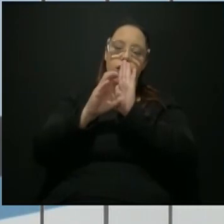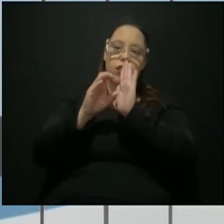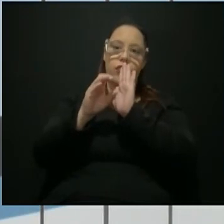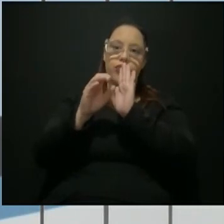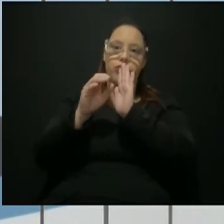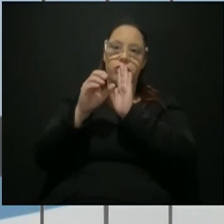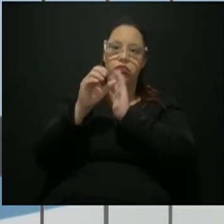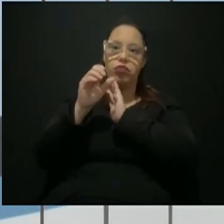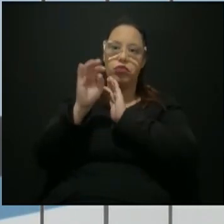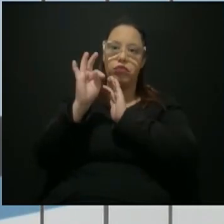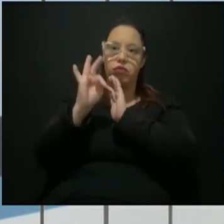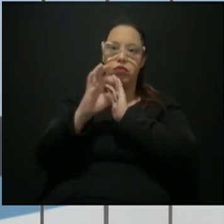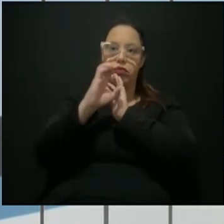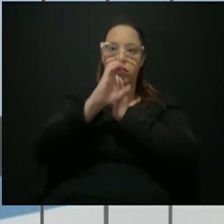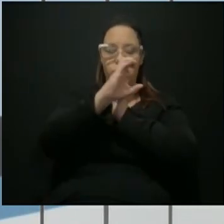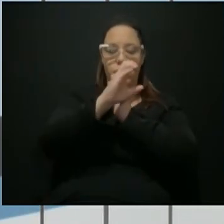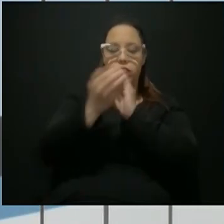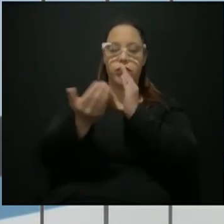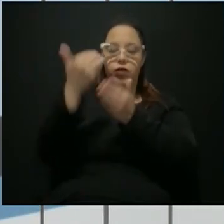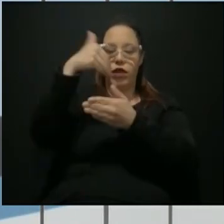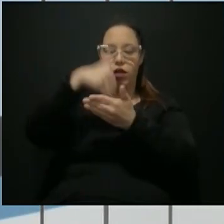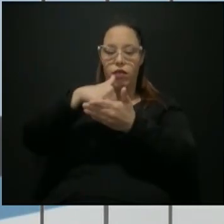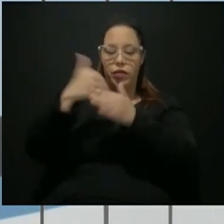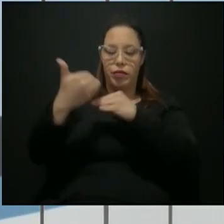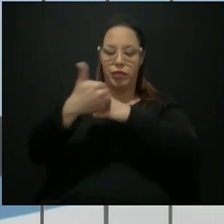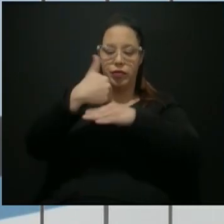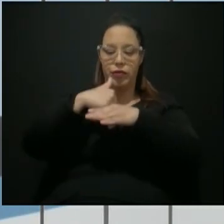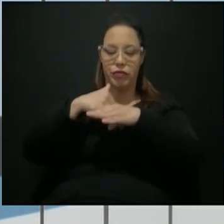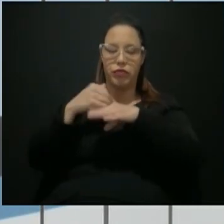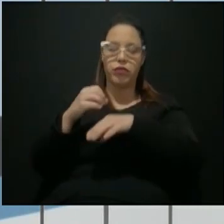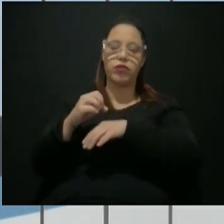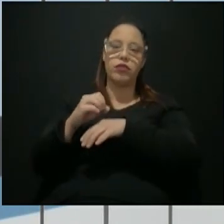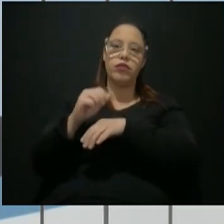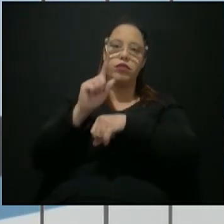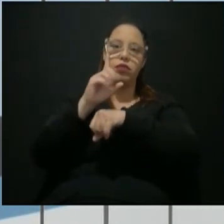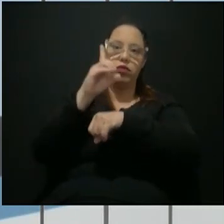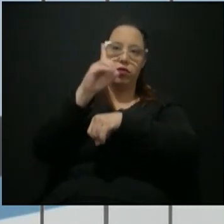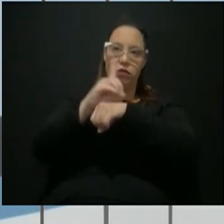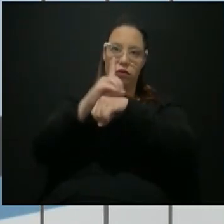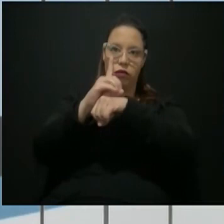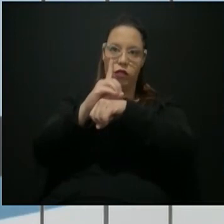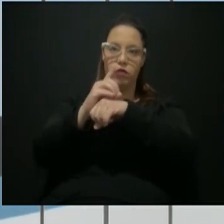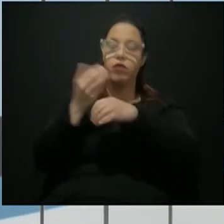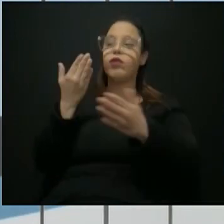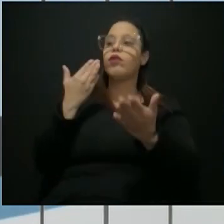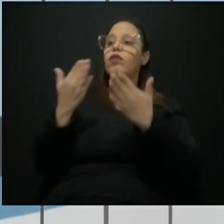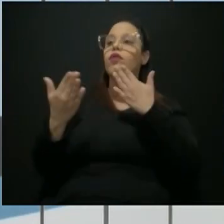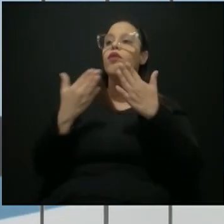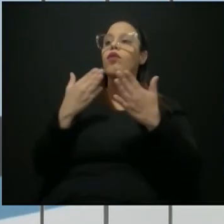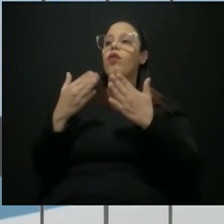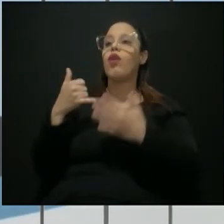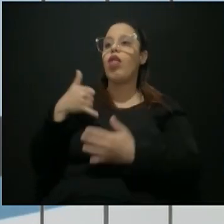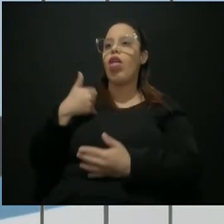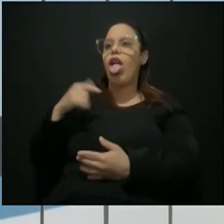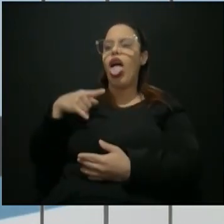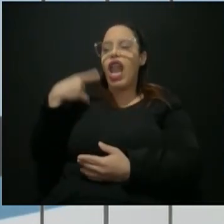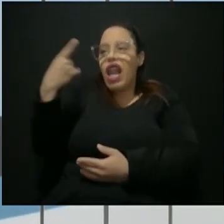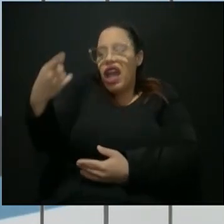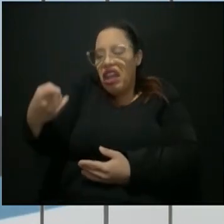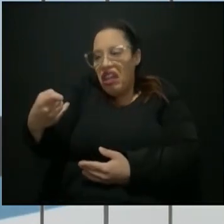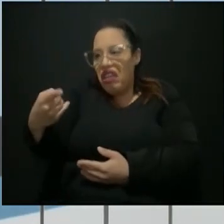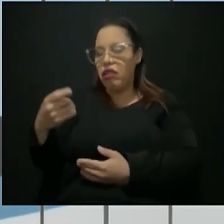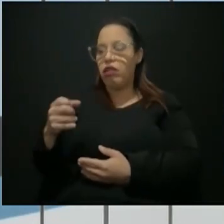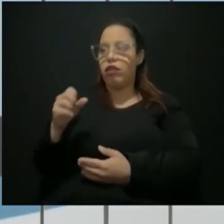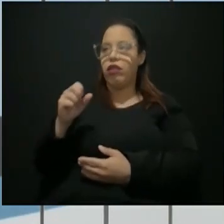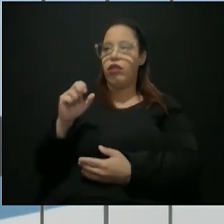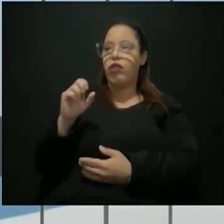né, uma contribuição para a análise do envelhecimento, é a gente conseguir mensurar a idade para além da idade cronológica. Então, a idade cronológica